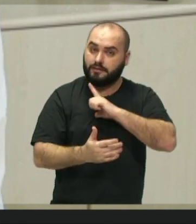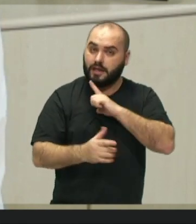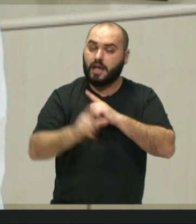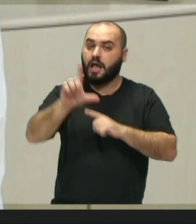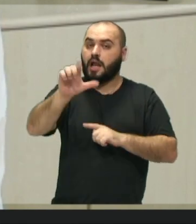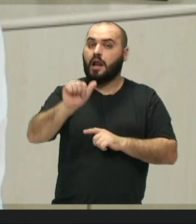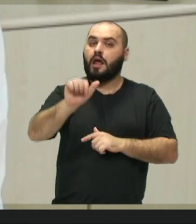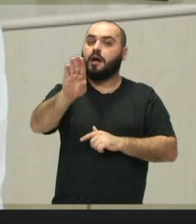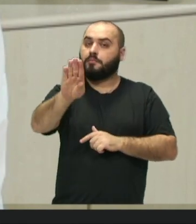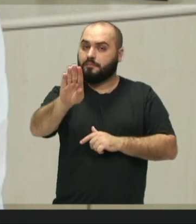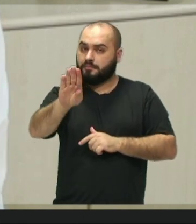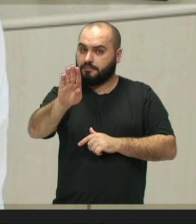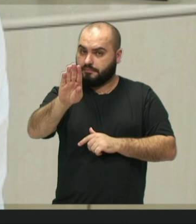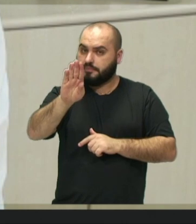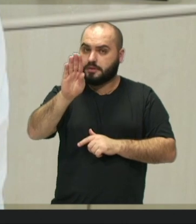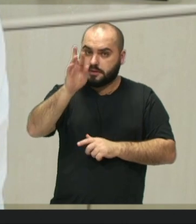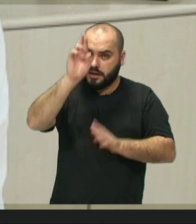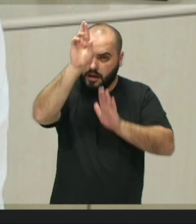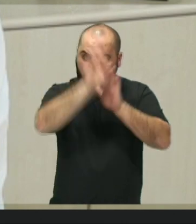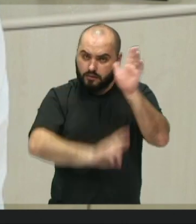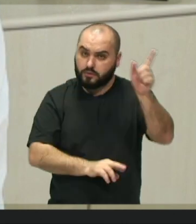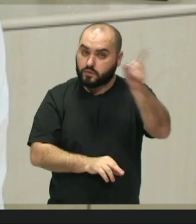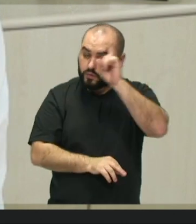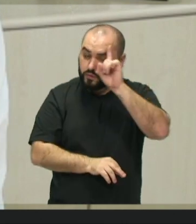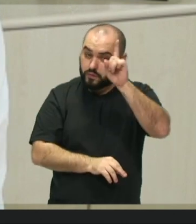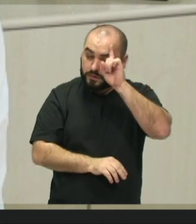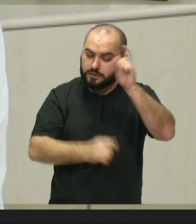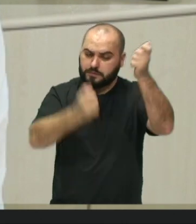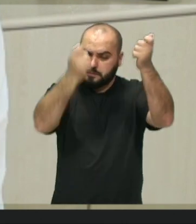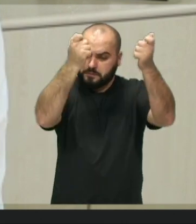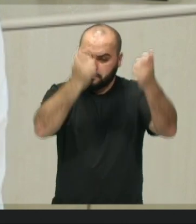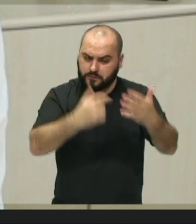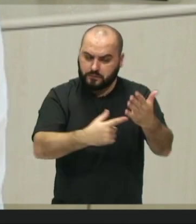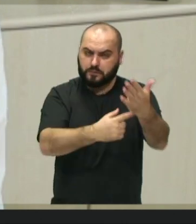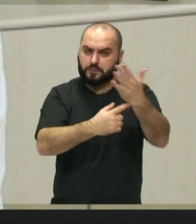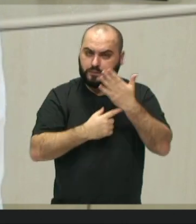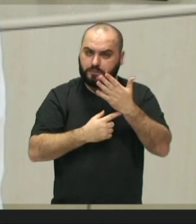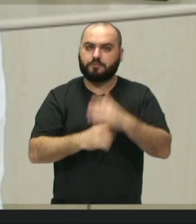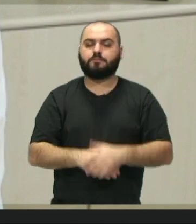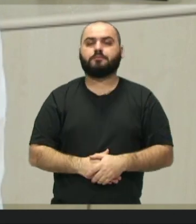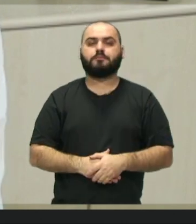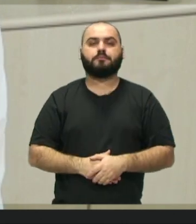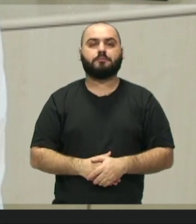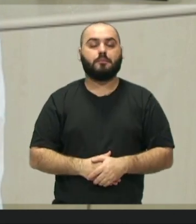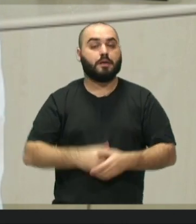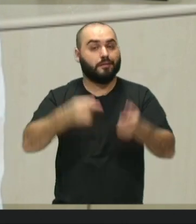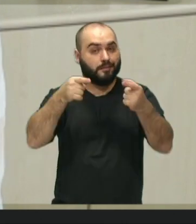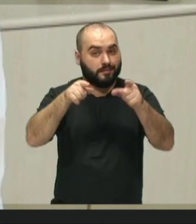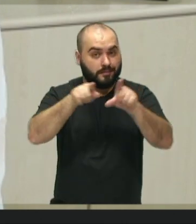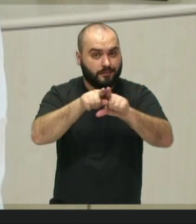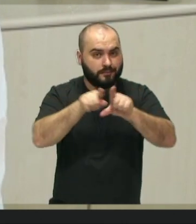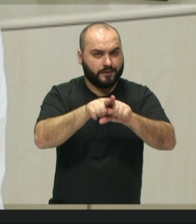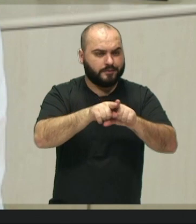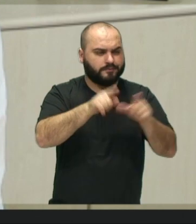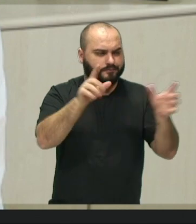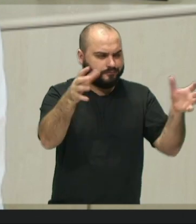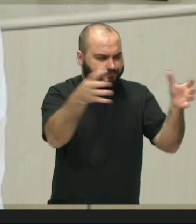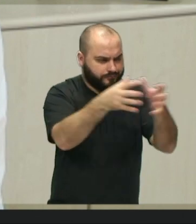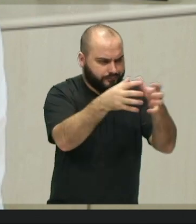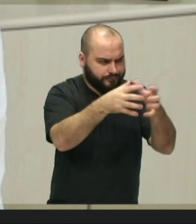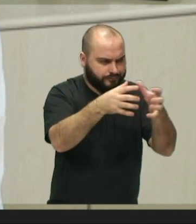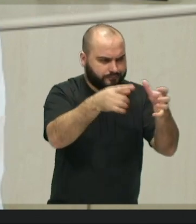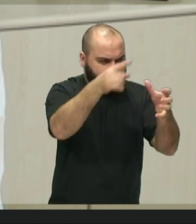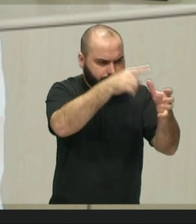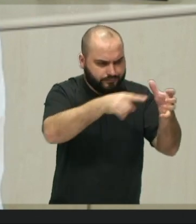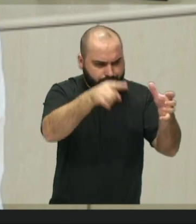laboratórios que elaboram esses relatórios diariamente. E, além disso, todos esses